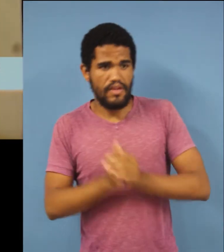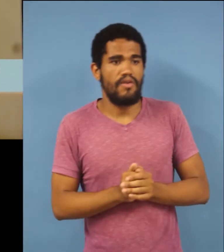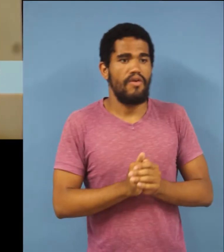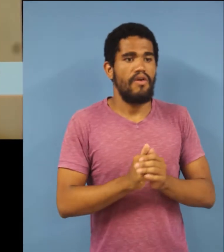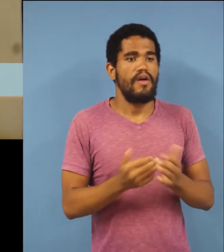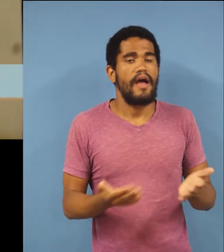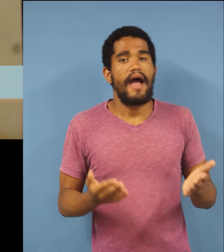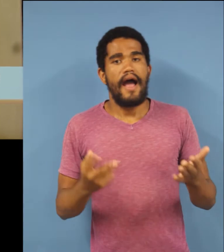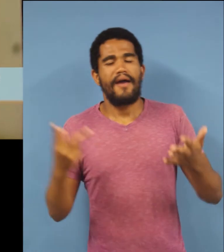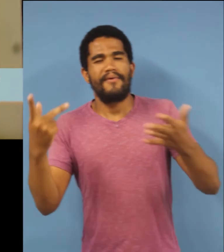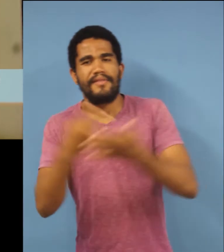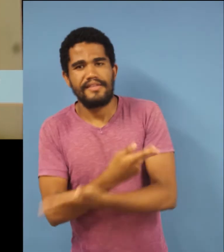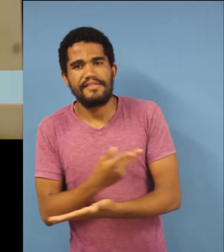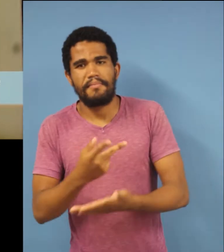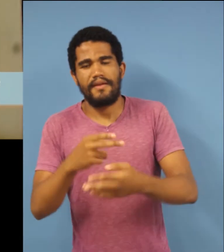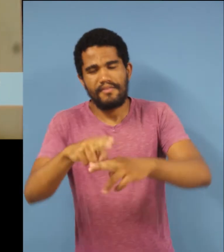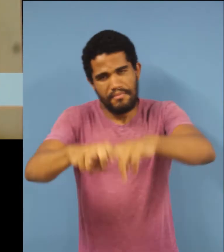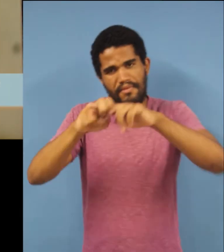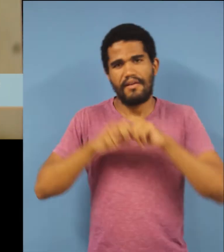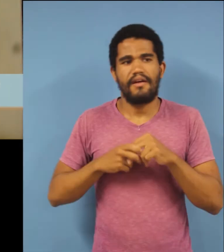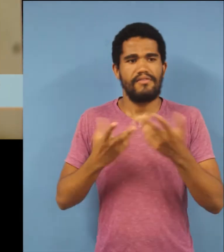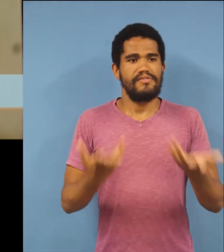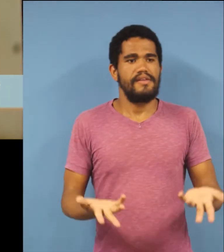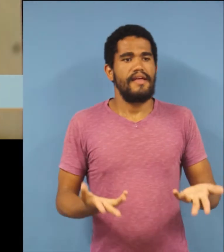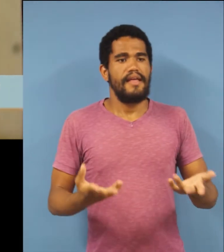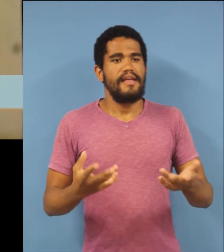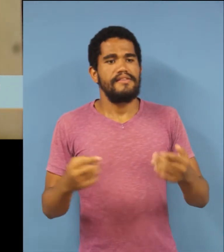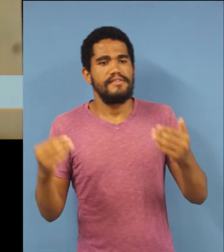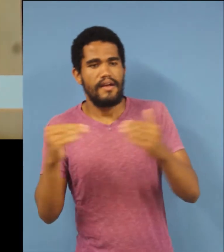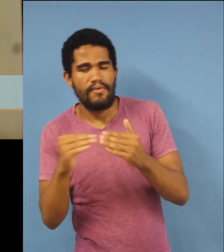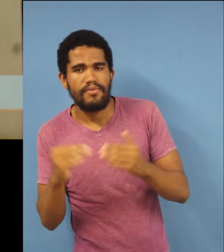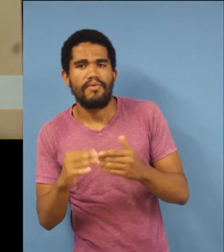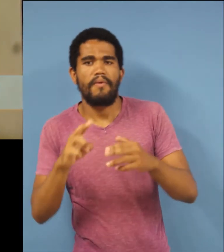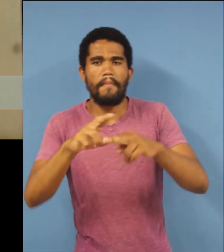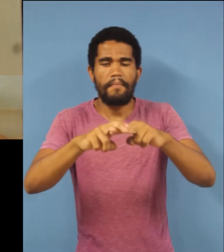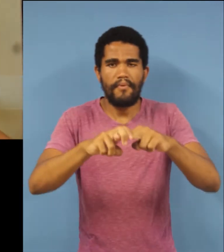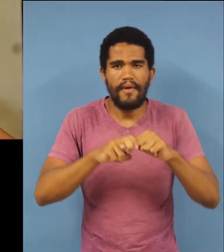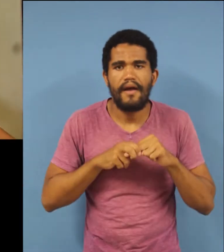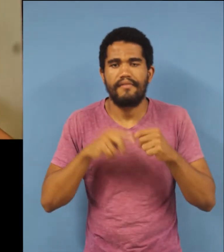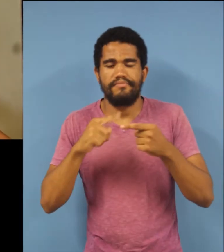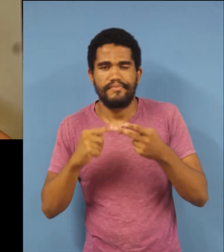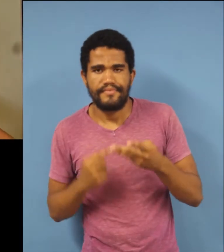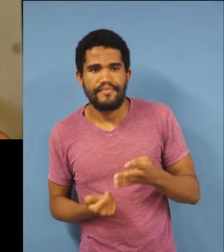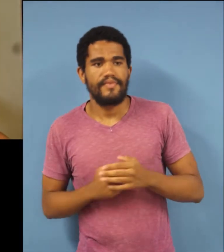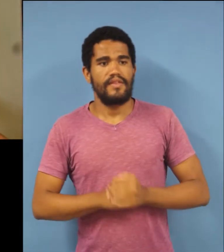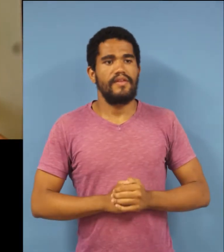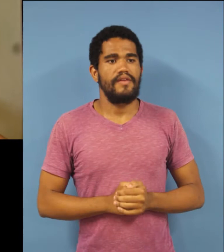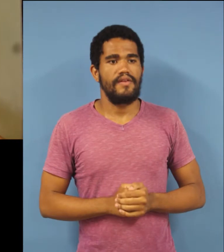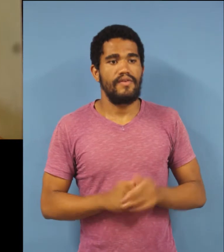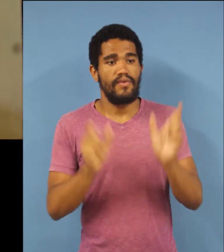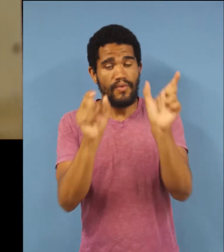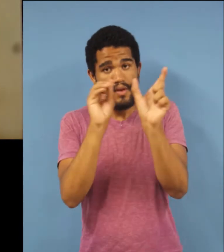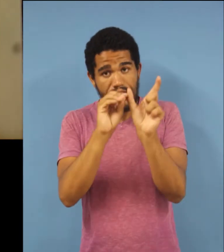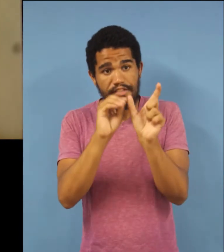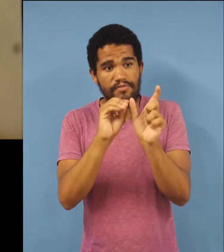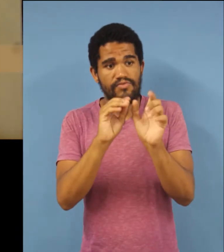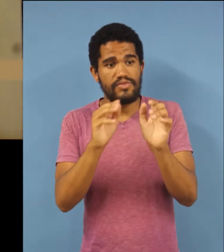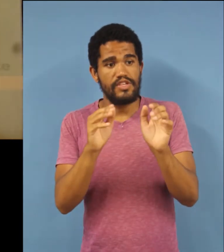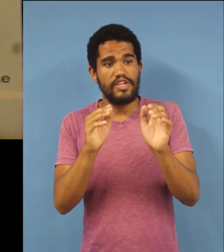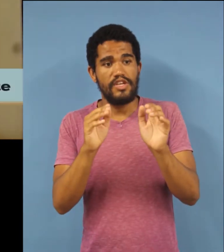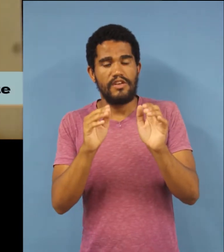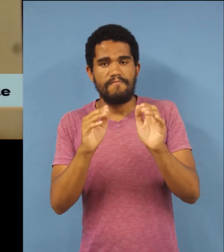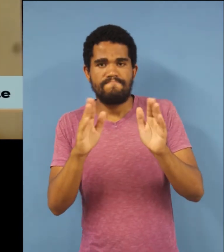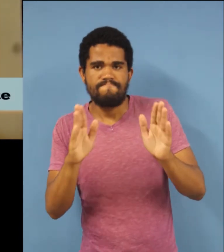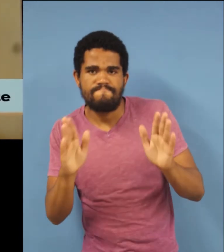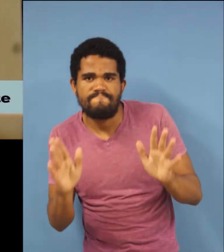consequência. Então, assim, consequentemente, de acordo com, por essa razão, conectivos de ênfase,